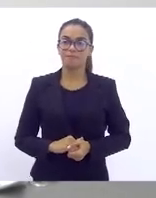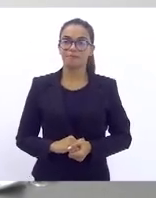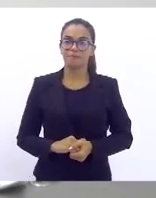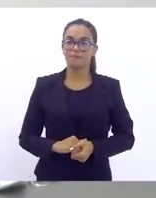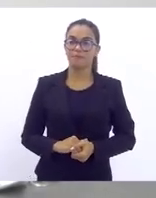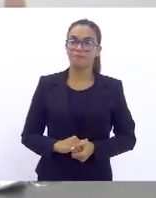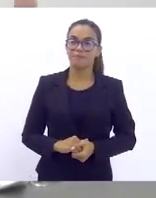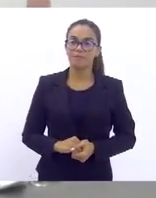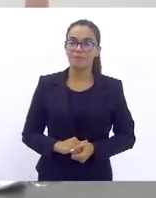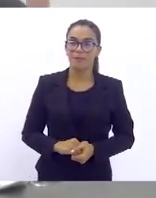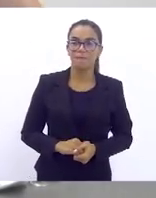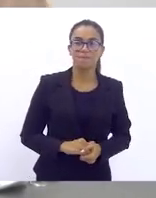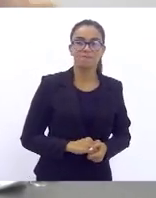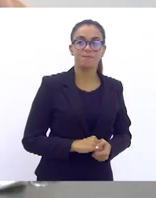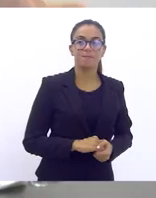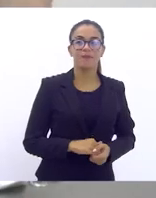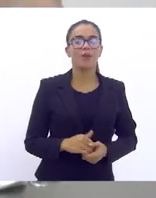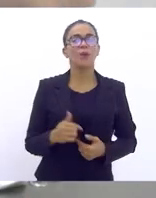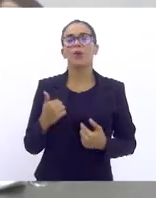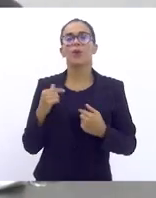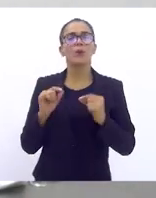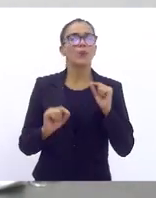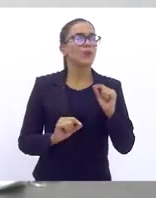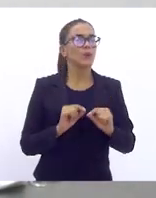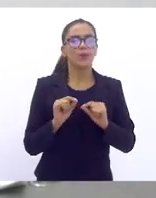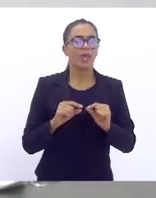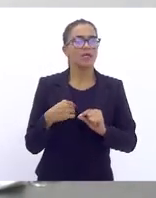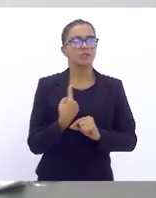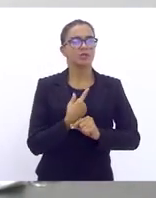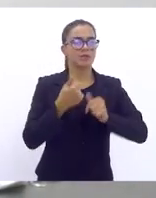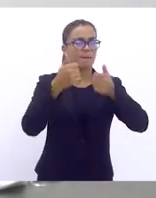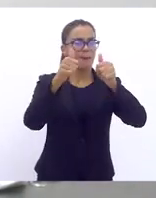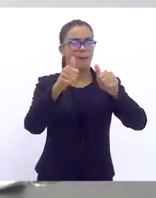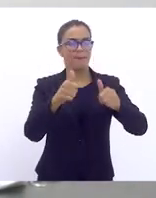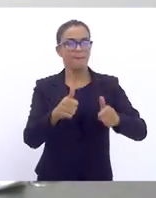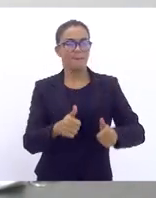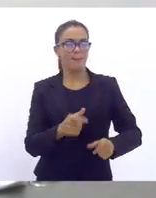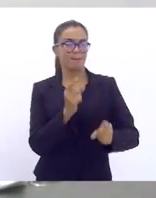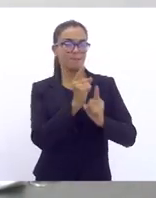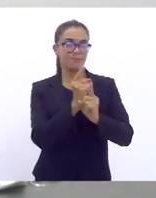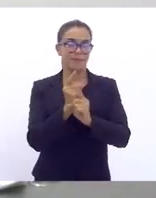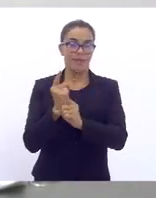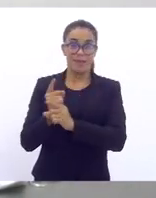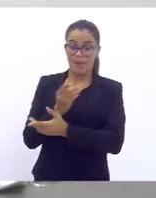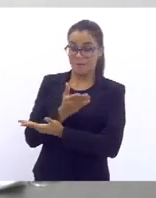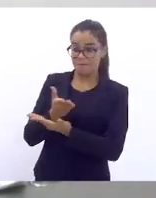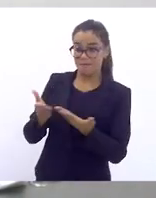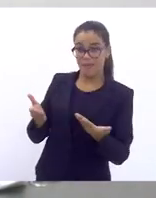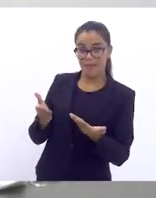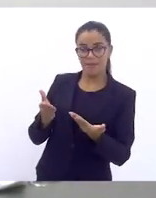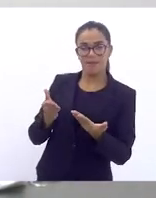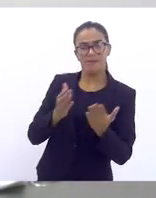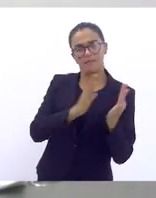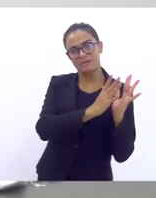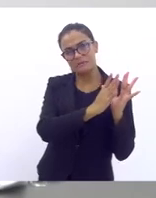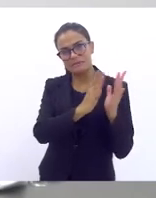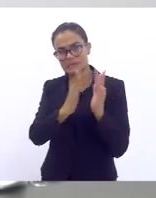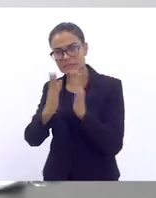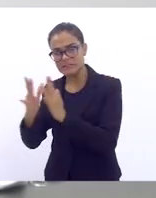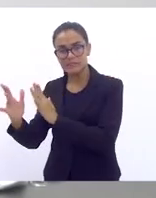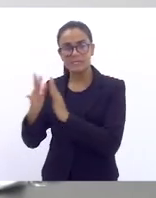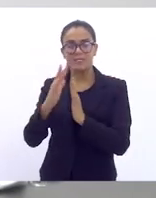e o que que a gente verifica em tempos atuais que a perda do processo de planejamento